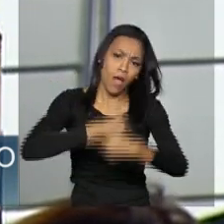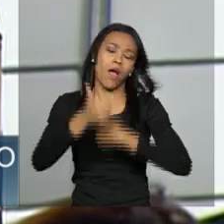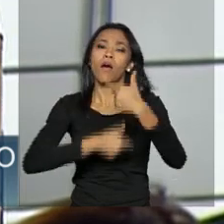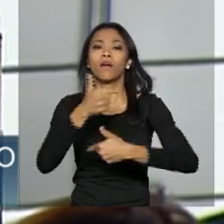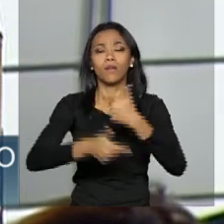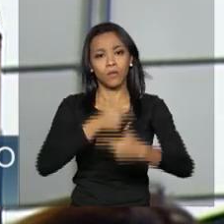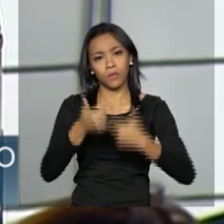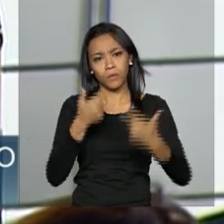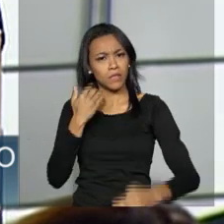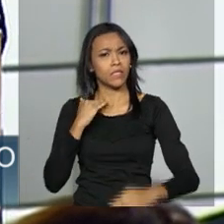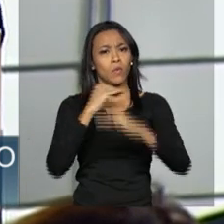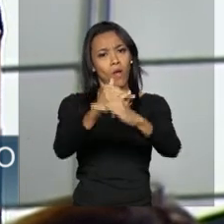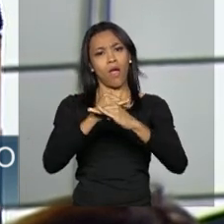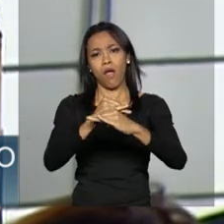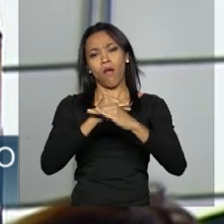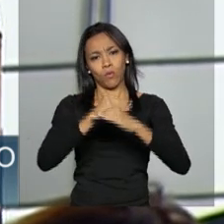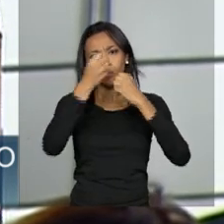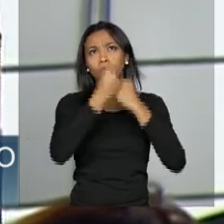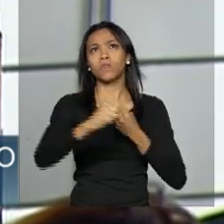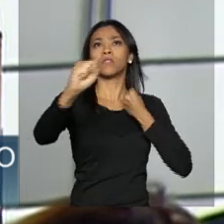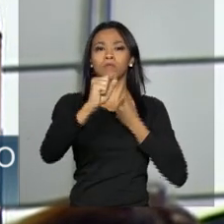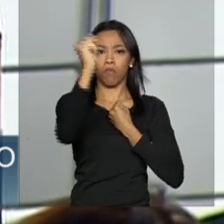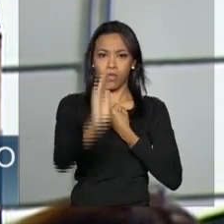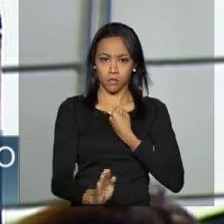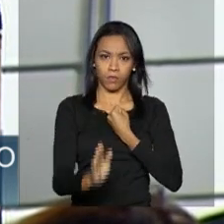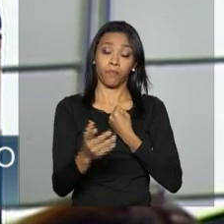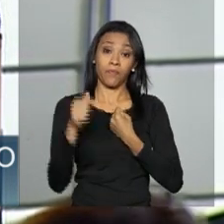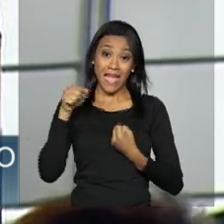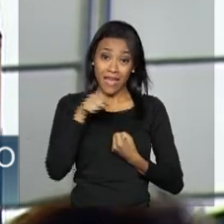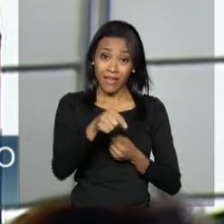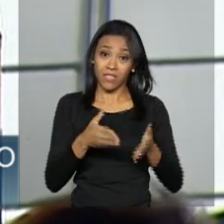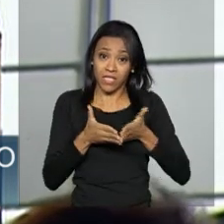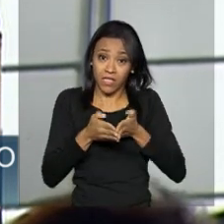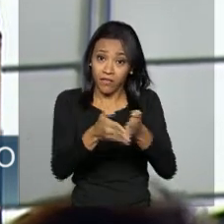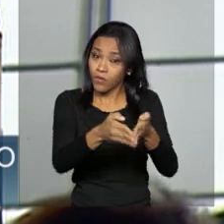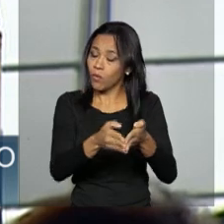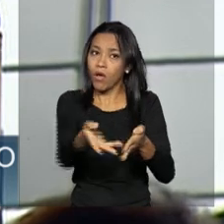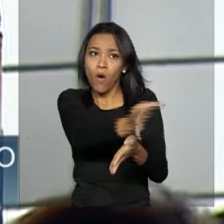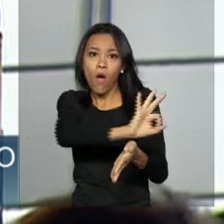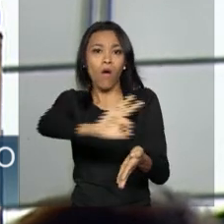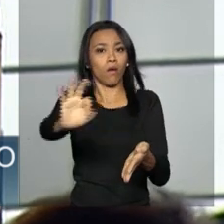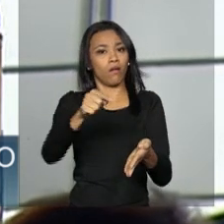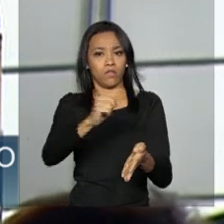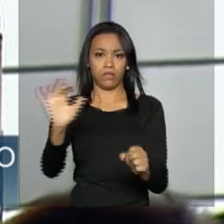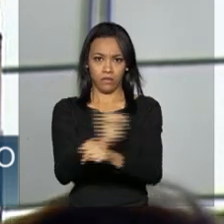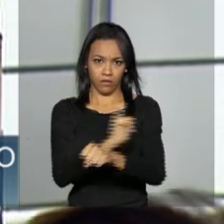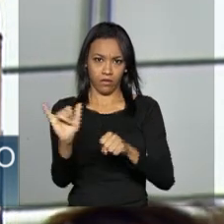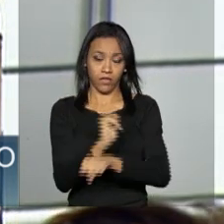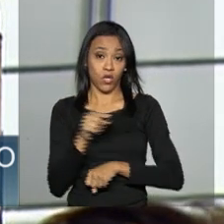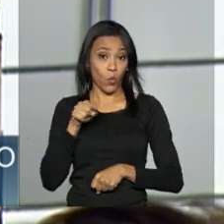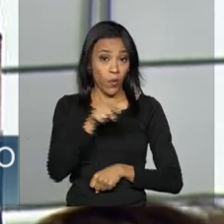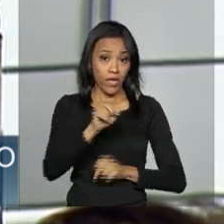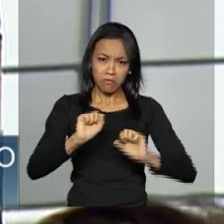e importância do Brasil. Este navio é um excelente exemplo dessa estratégia. Com ele,